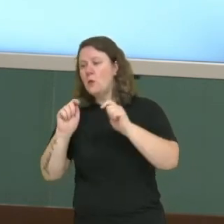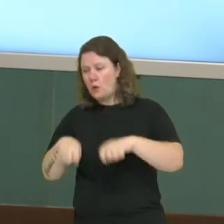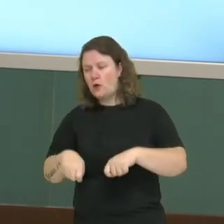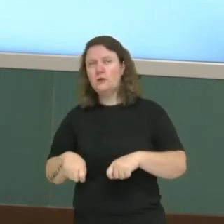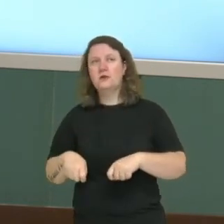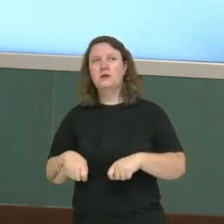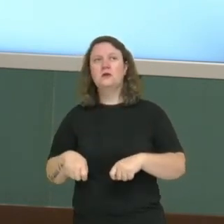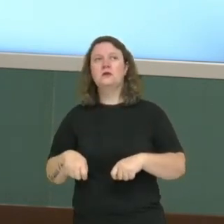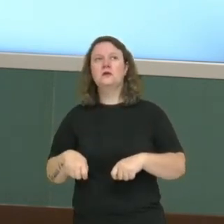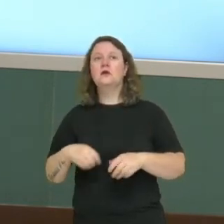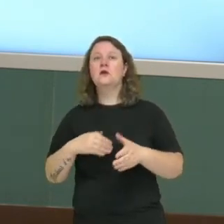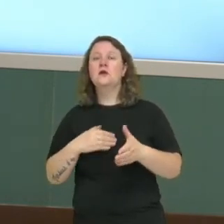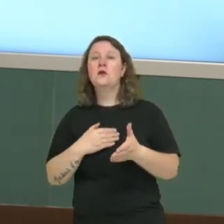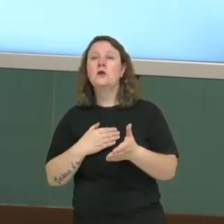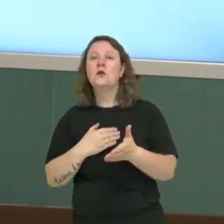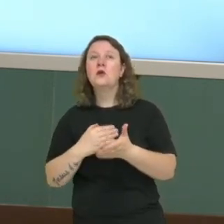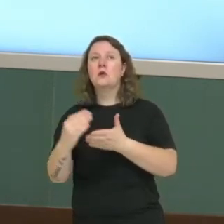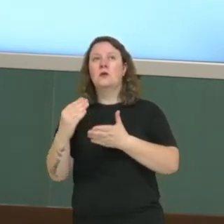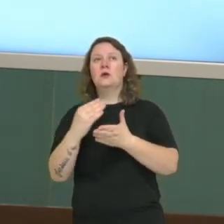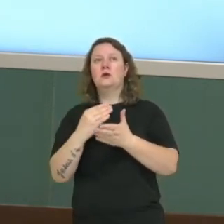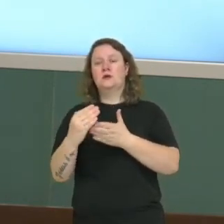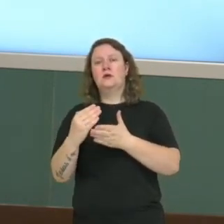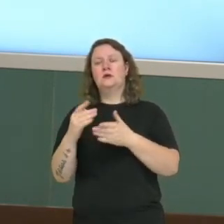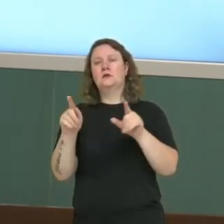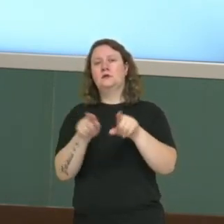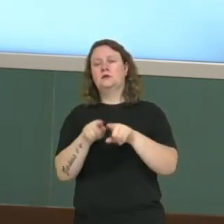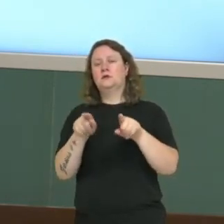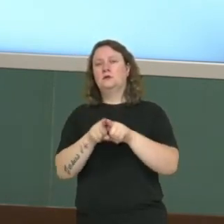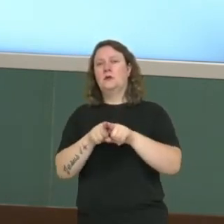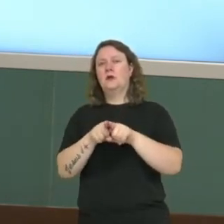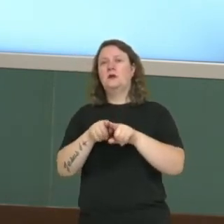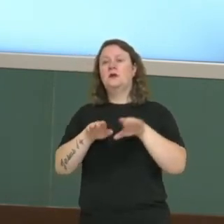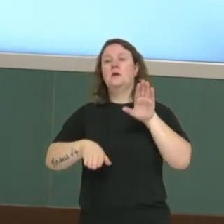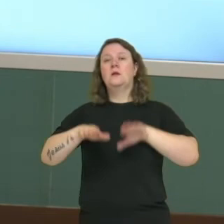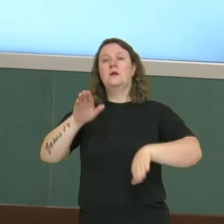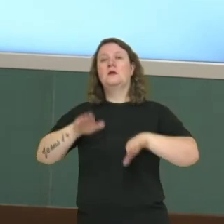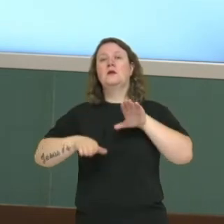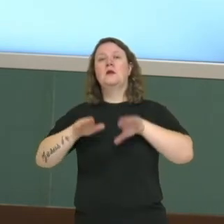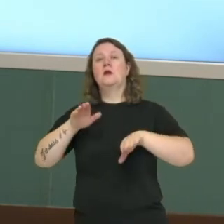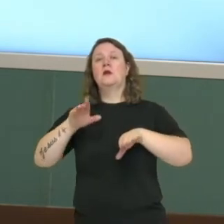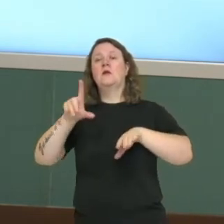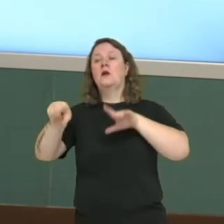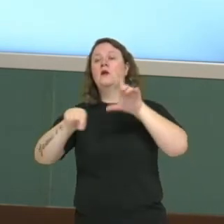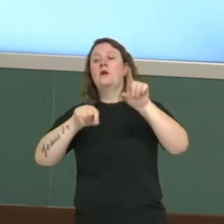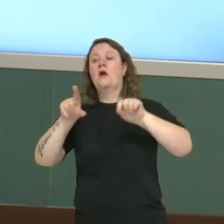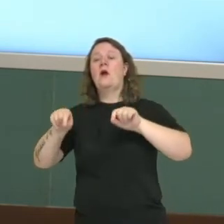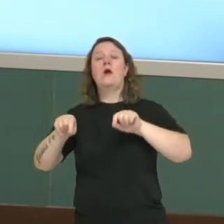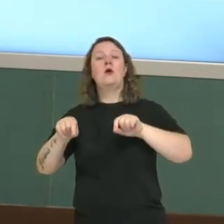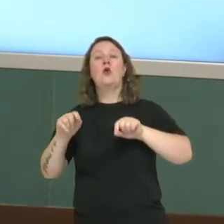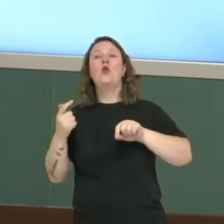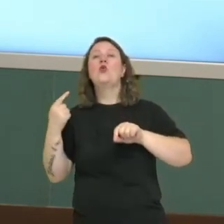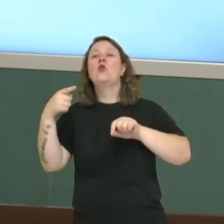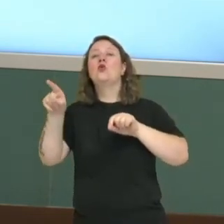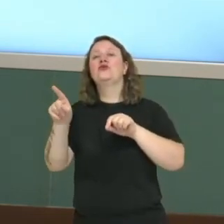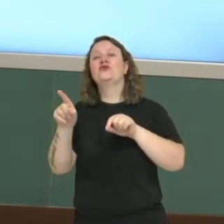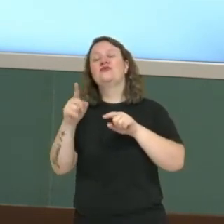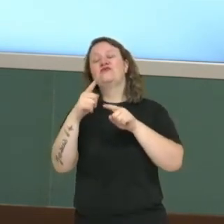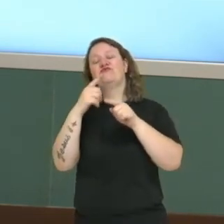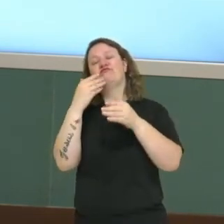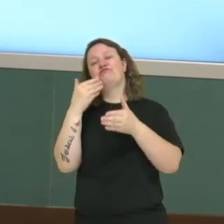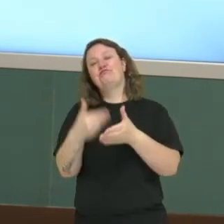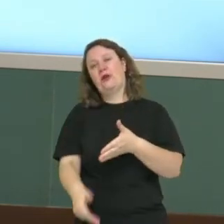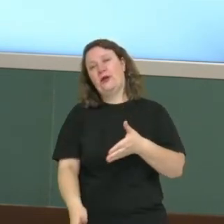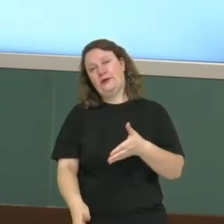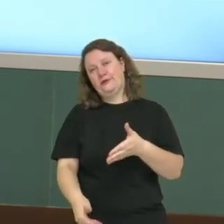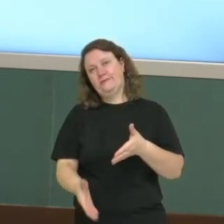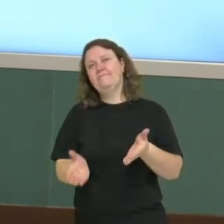sprint. E conforme a classificação deles, os últimos vão sendo desclassificados, né? Quem vai ficando para trás vai